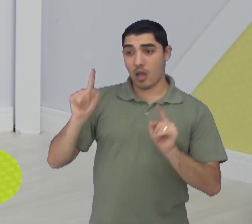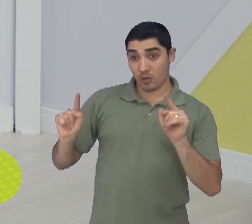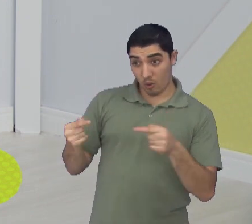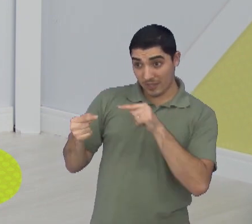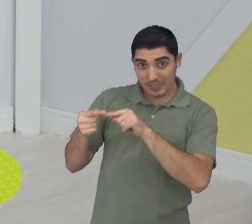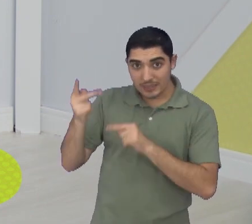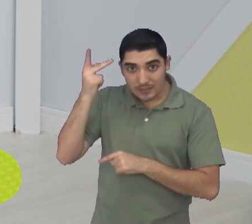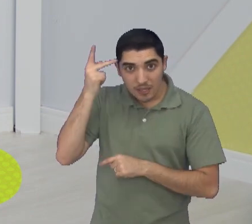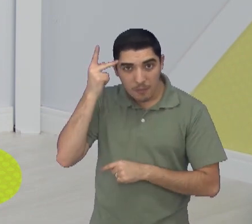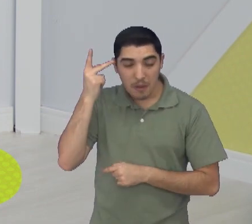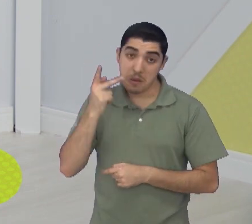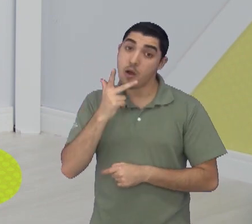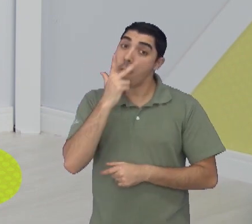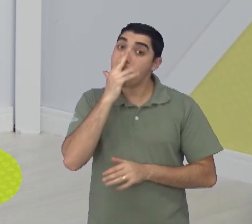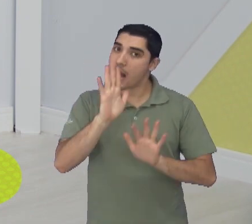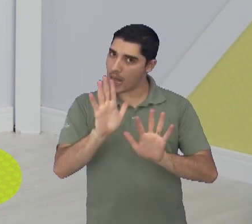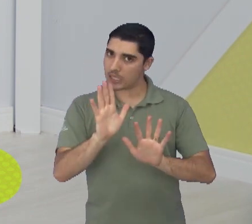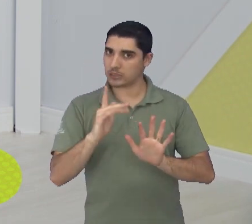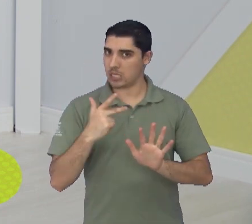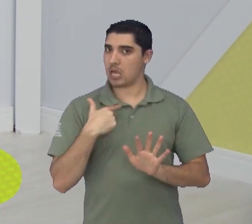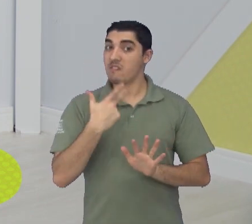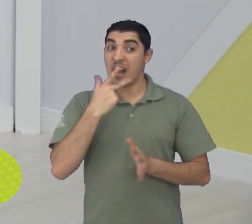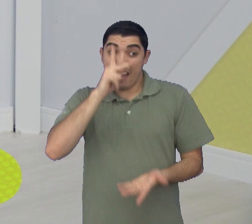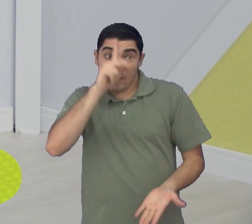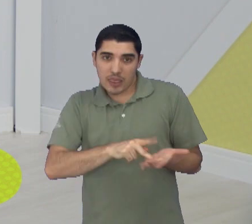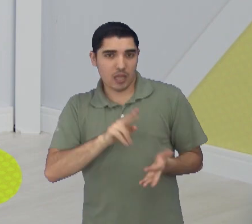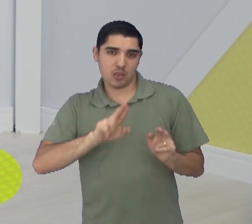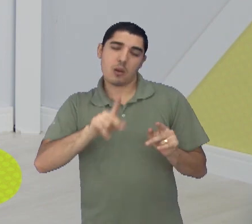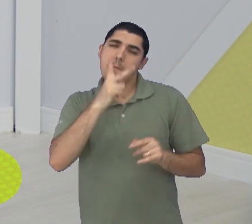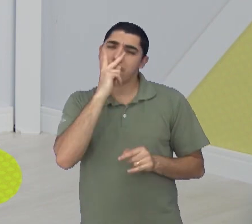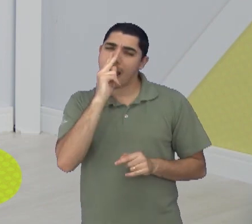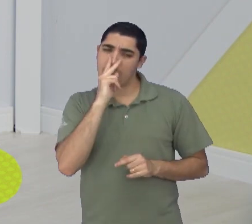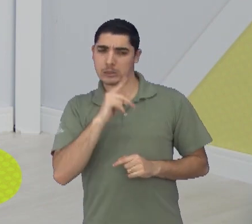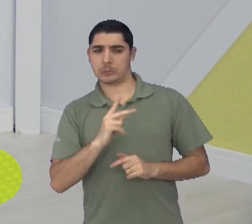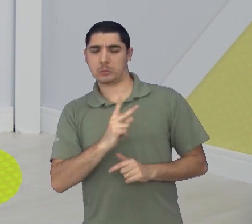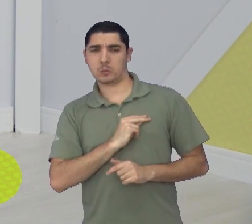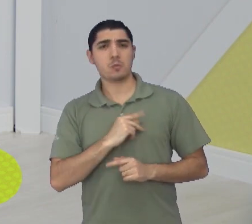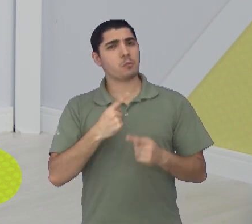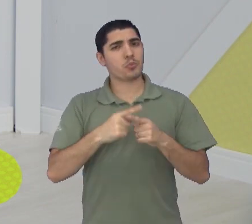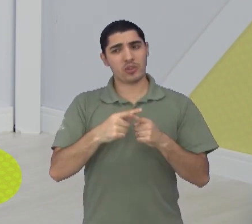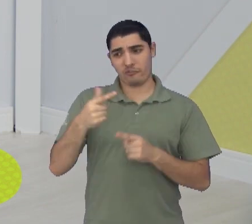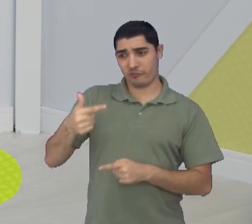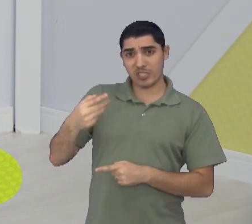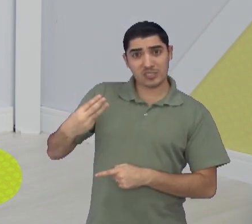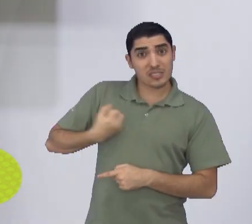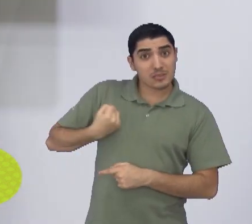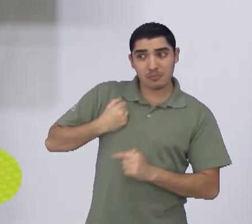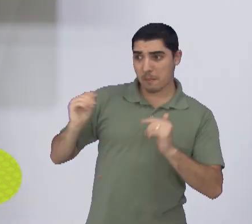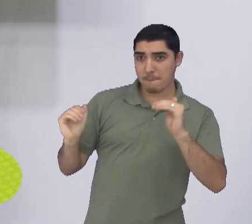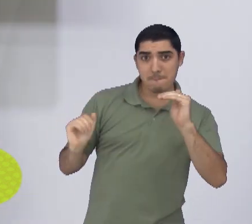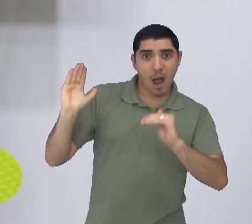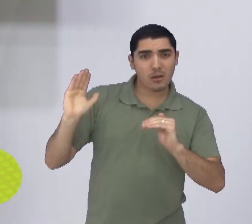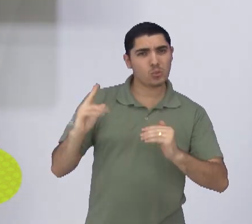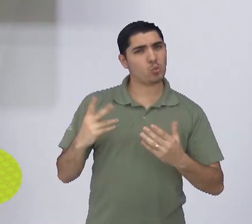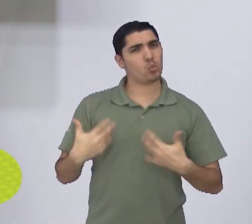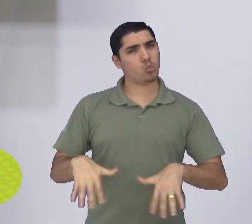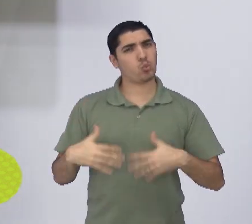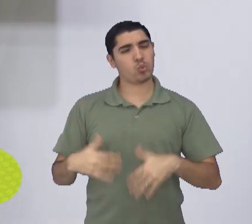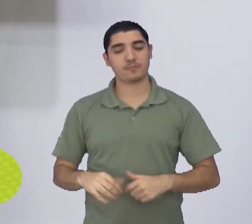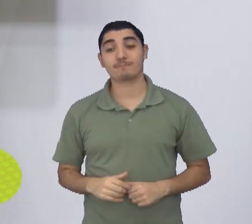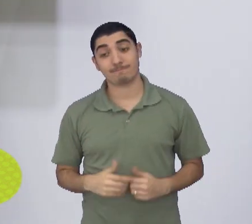São Paulo, se é que entrou relaxado, deixando bem claro, acontece esse tipo de coisa. 23 pontos é muita coisa também, né? O São José entrou um